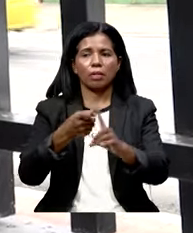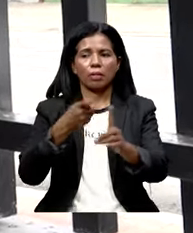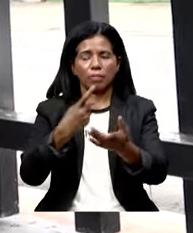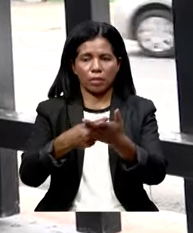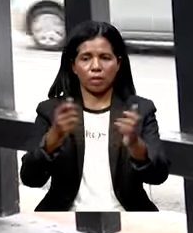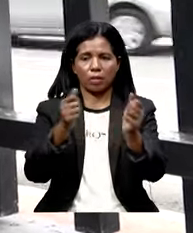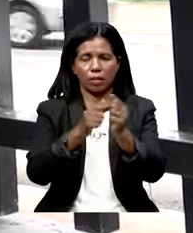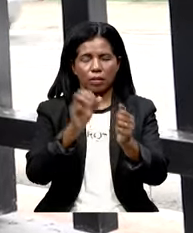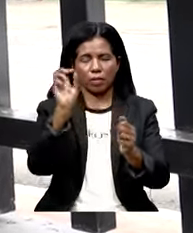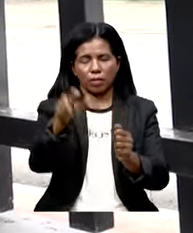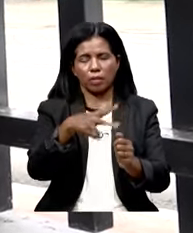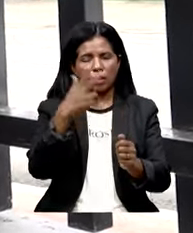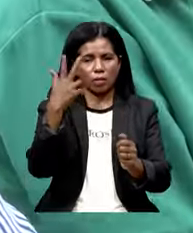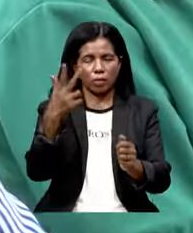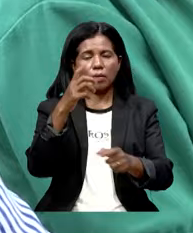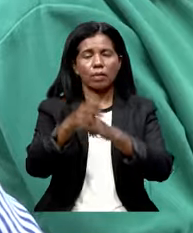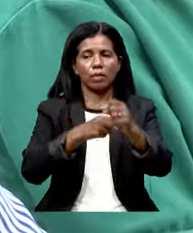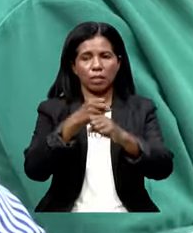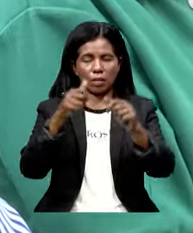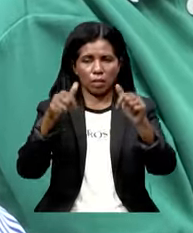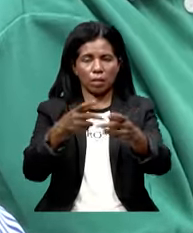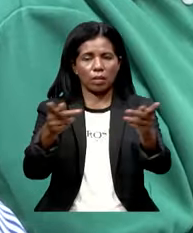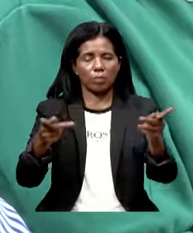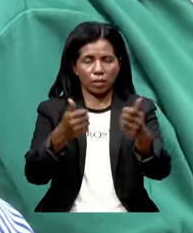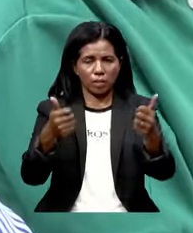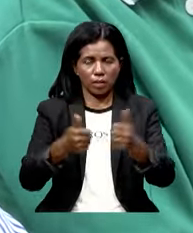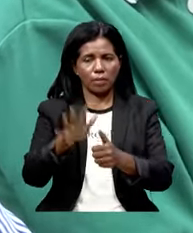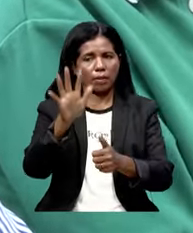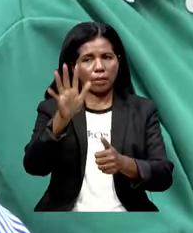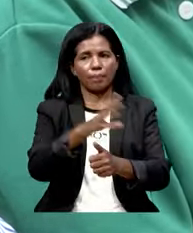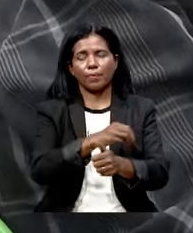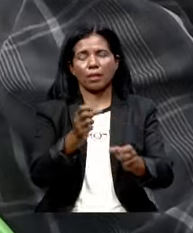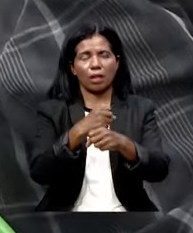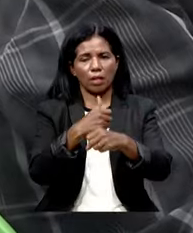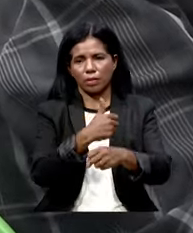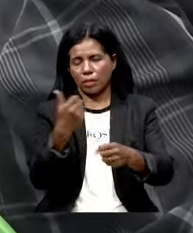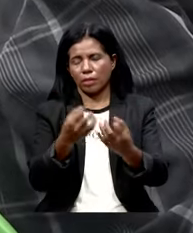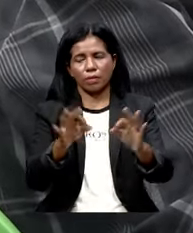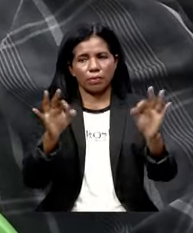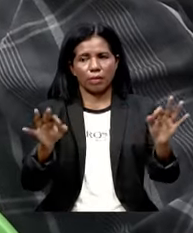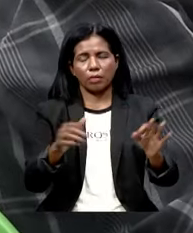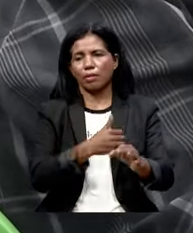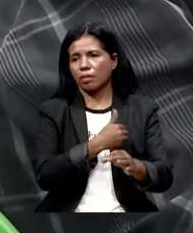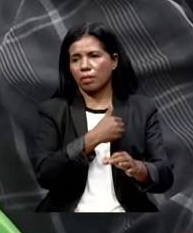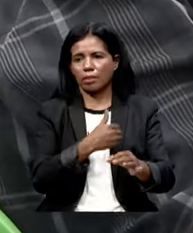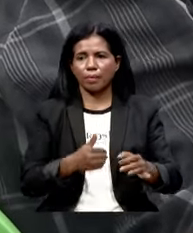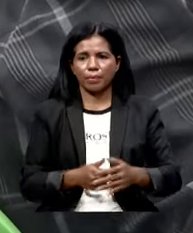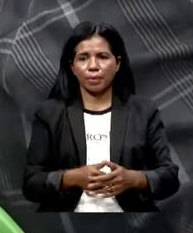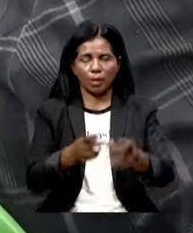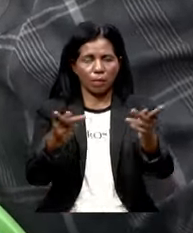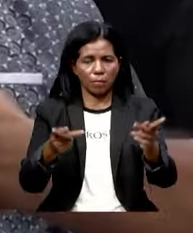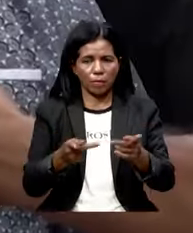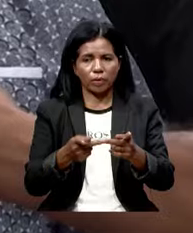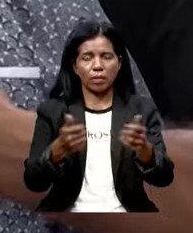hamutu xanuro recentolo tina ne ia posto Lima. No husi número ne, balo finaliza ona, balun sidau. Tu ia posto Lima ne, ia